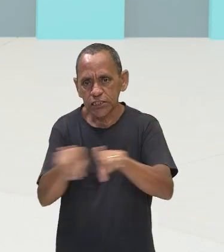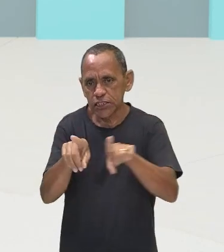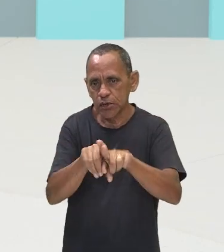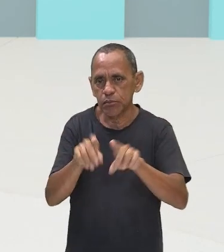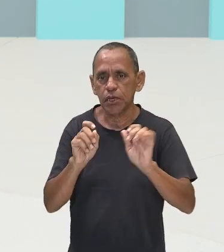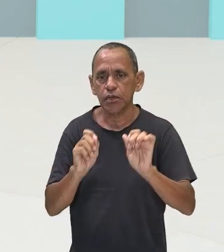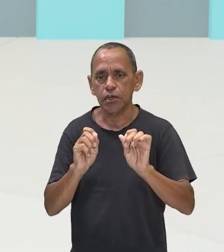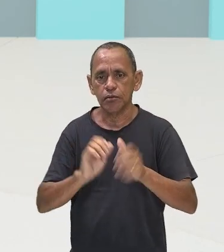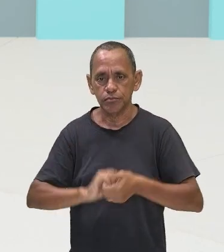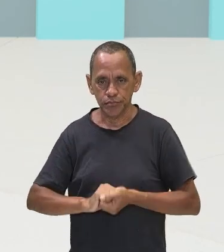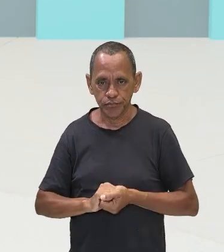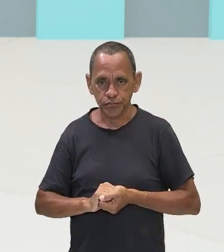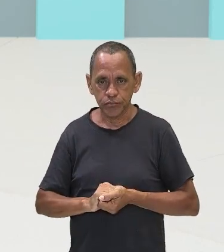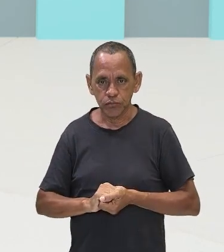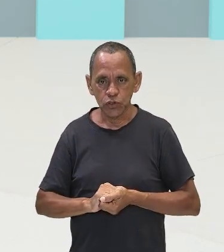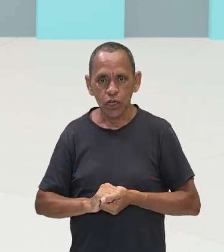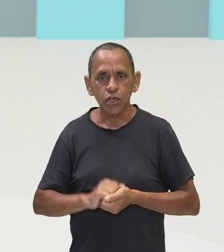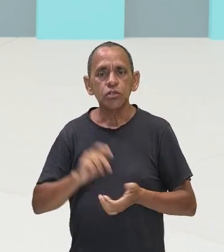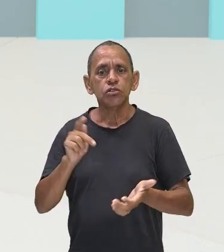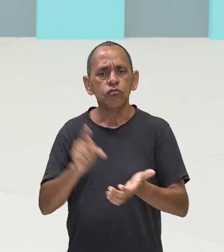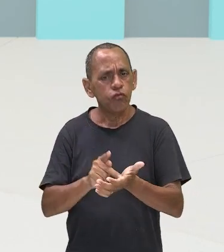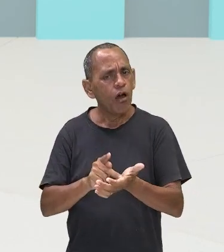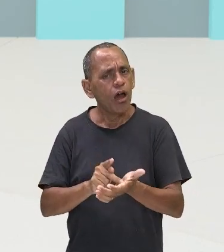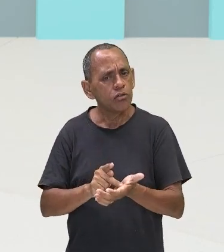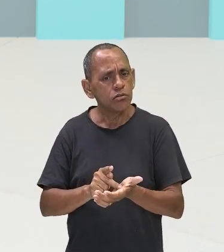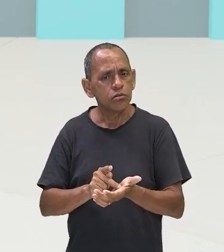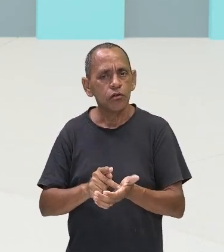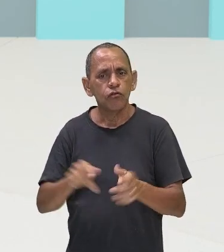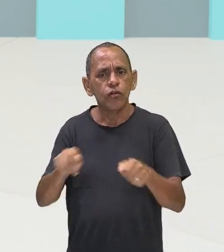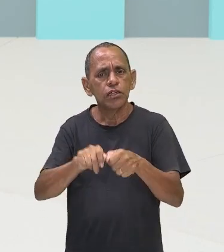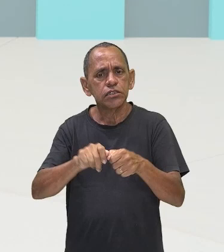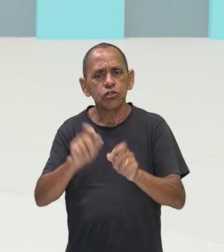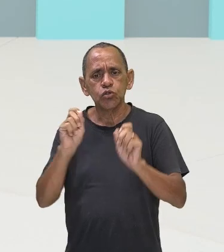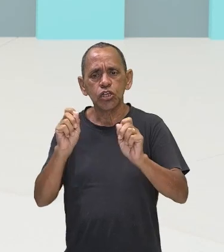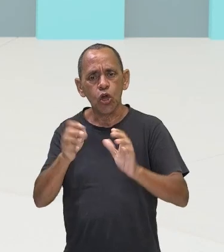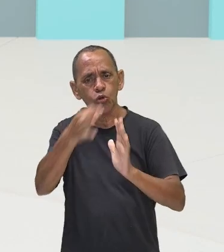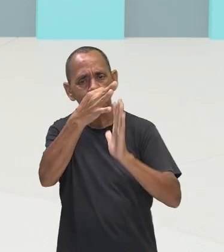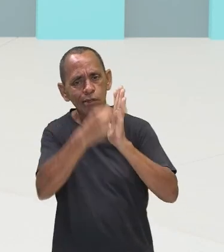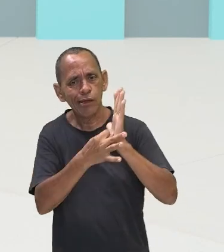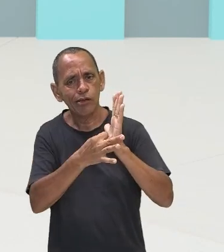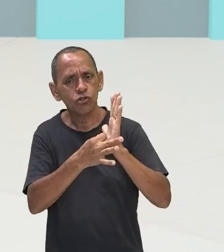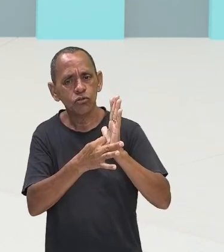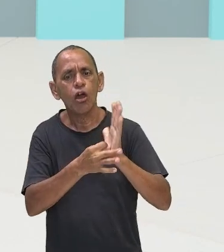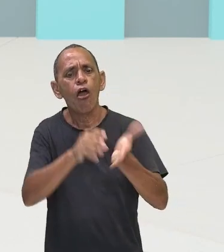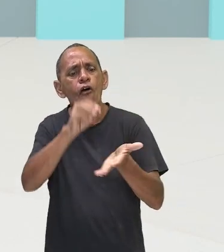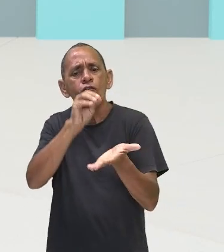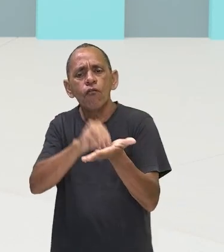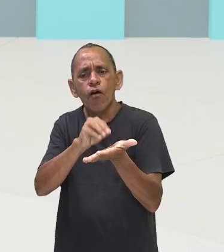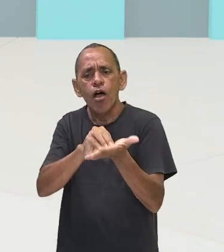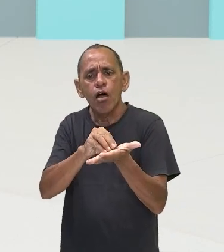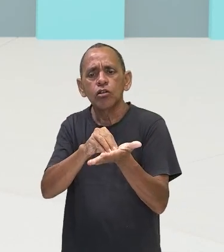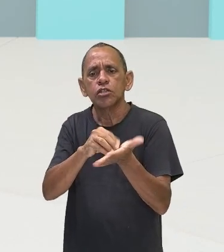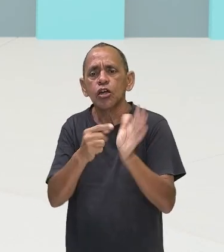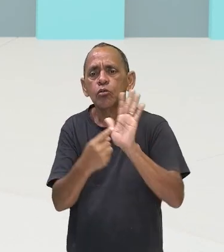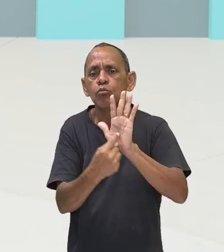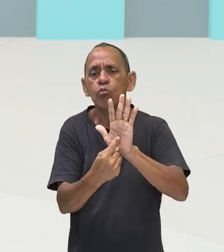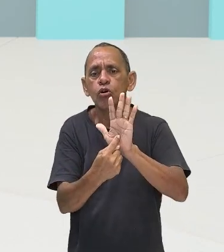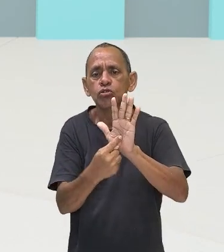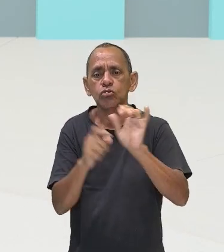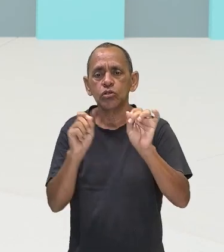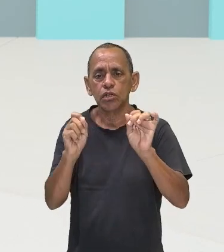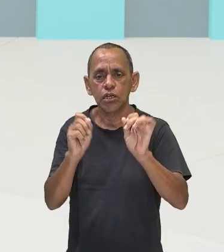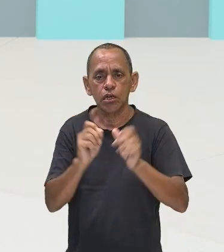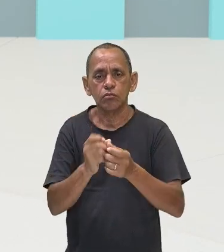estou fazendo com este texto aí, ó. Ó, o descaso estatal mostra-se um desafio para